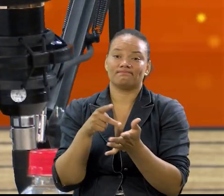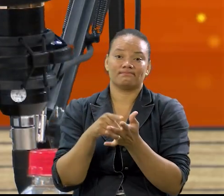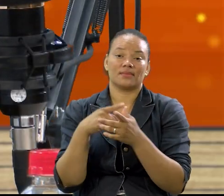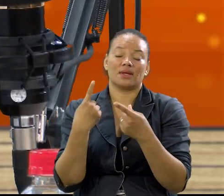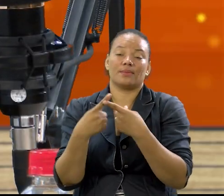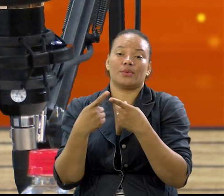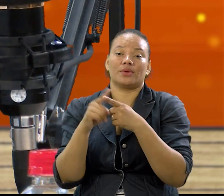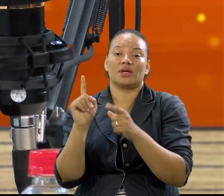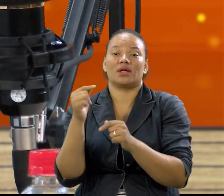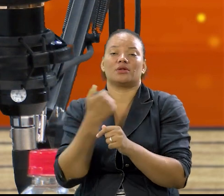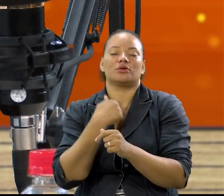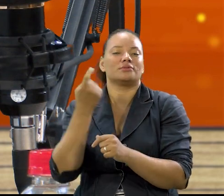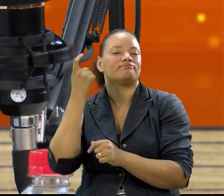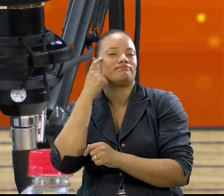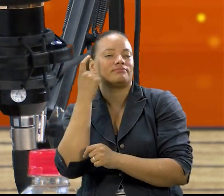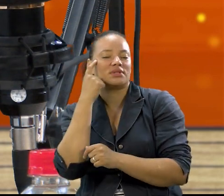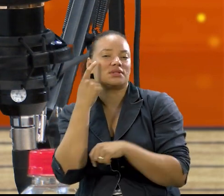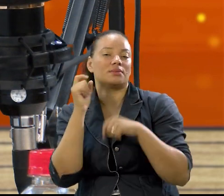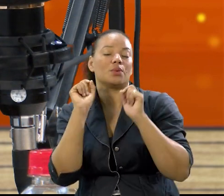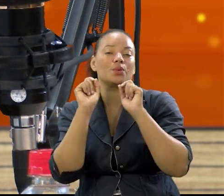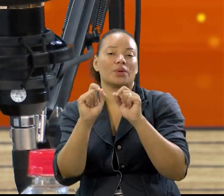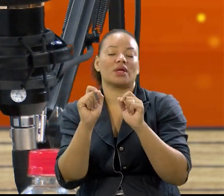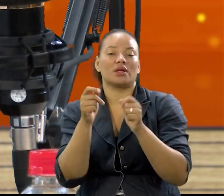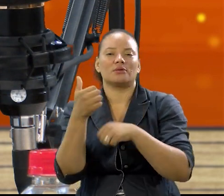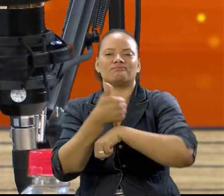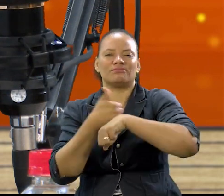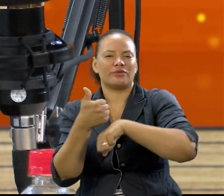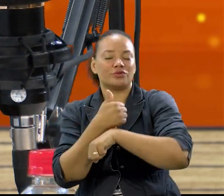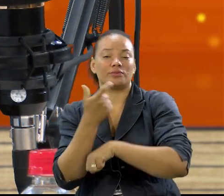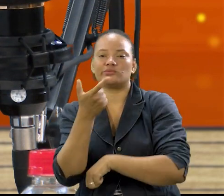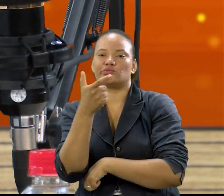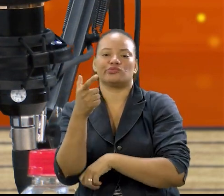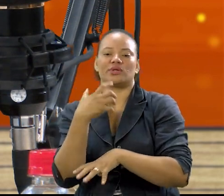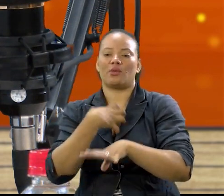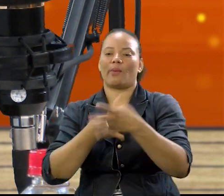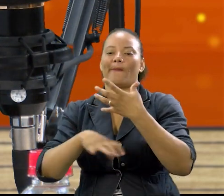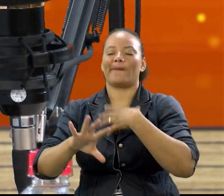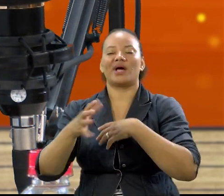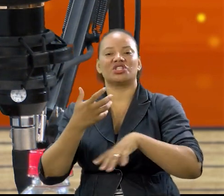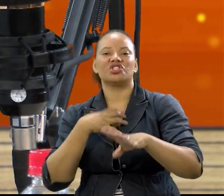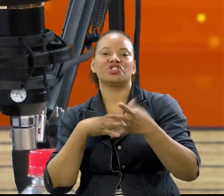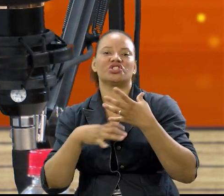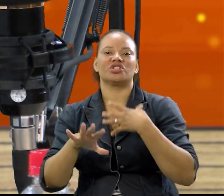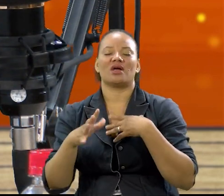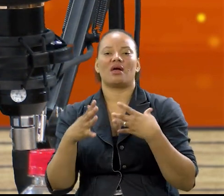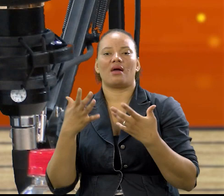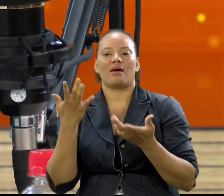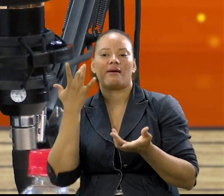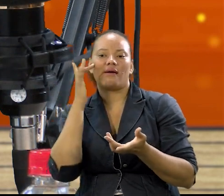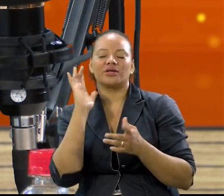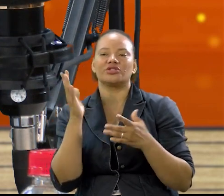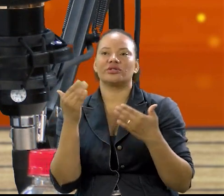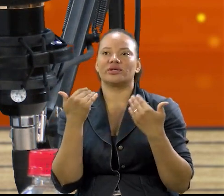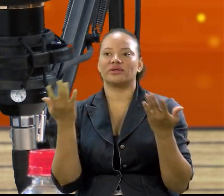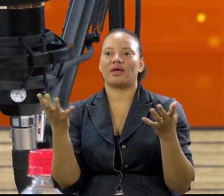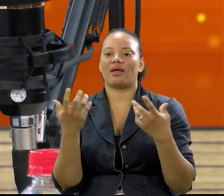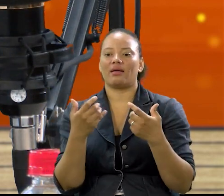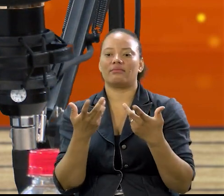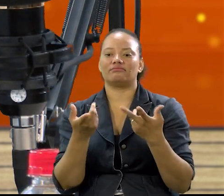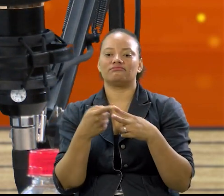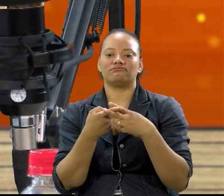e assim há quem pensea que que os profissionais não t empatia a como fse